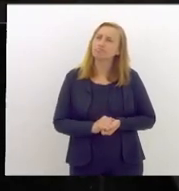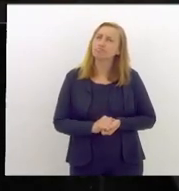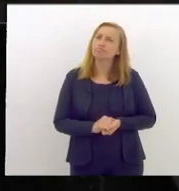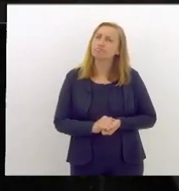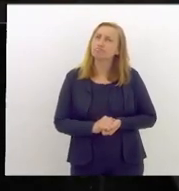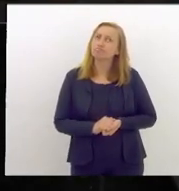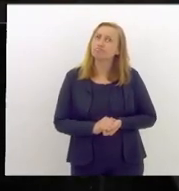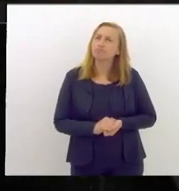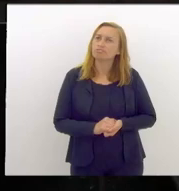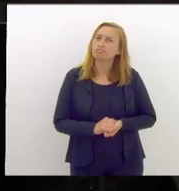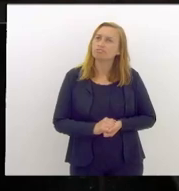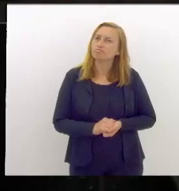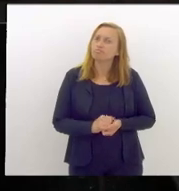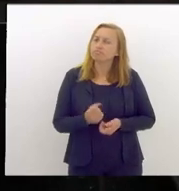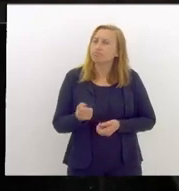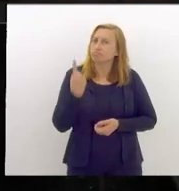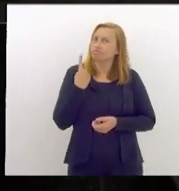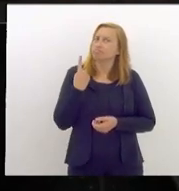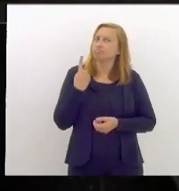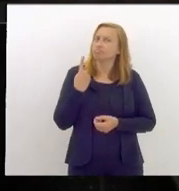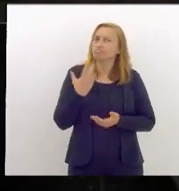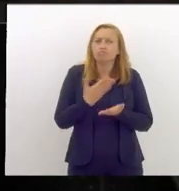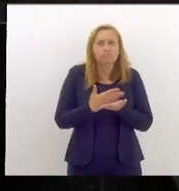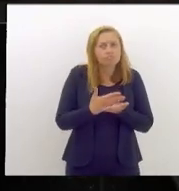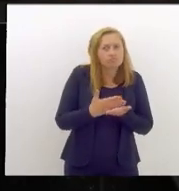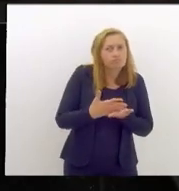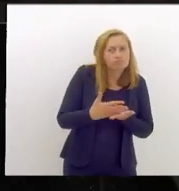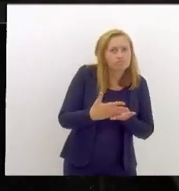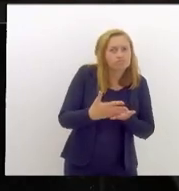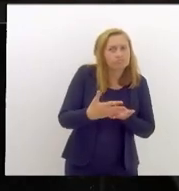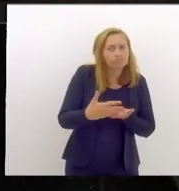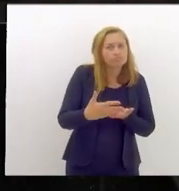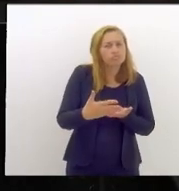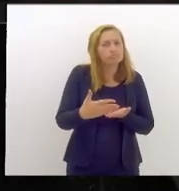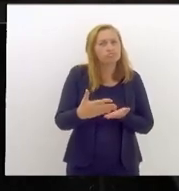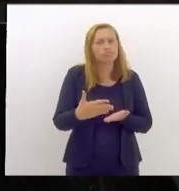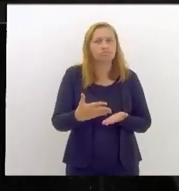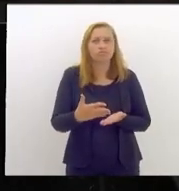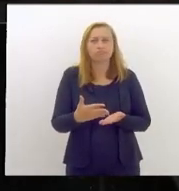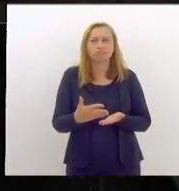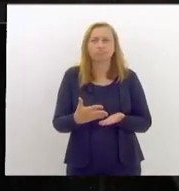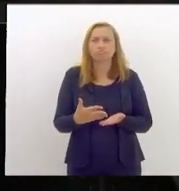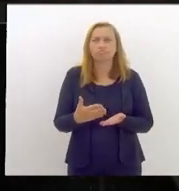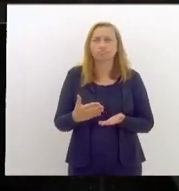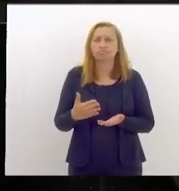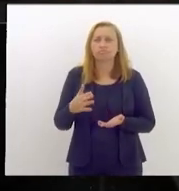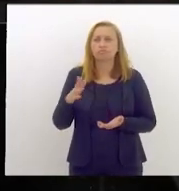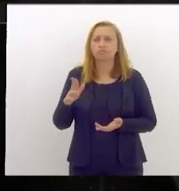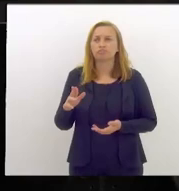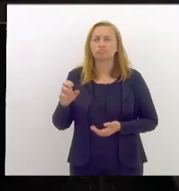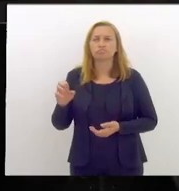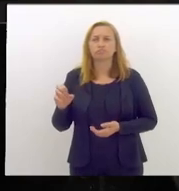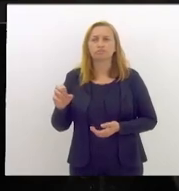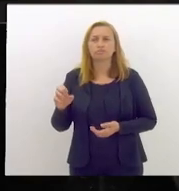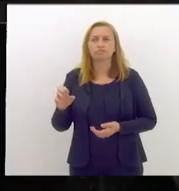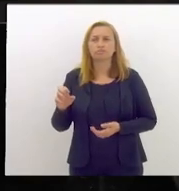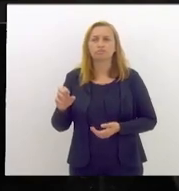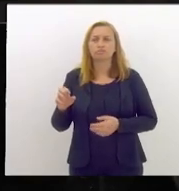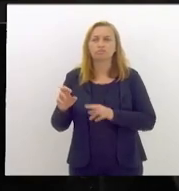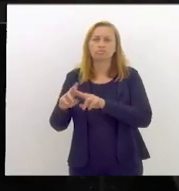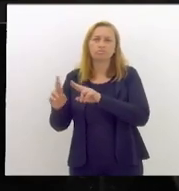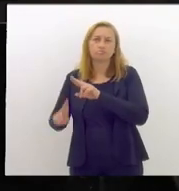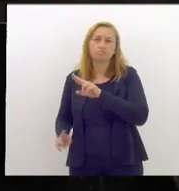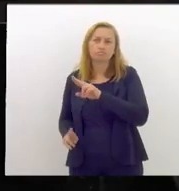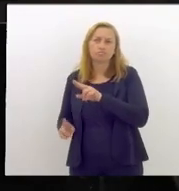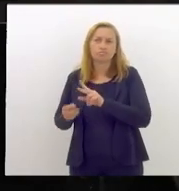misteriosamente começou as de centralizações para UERJ em pleno e